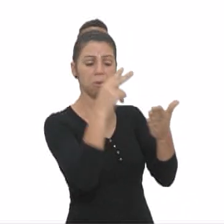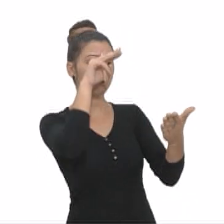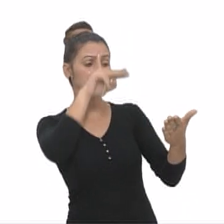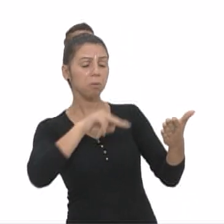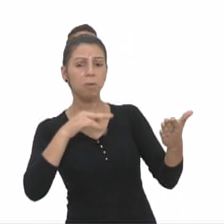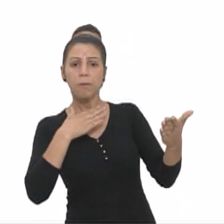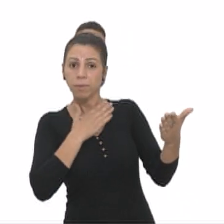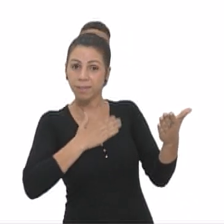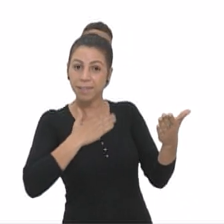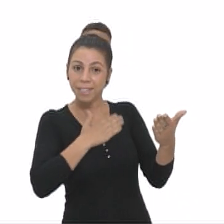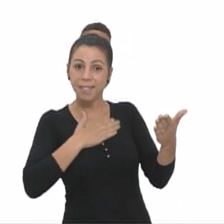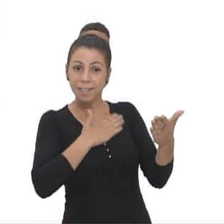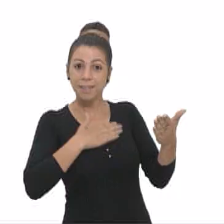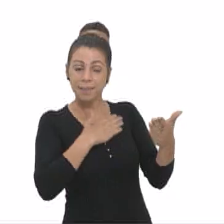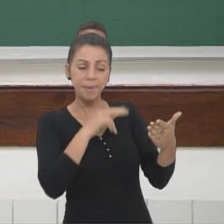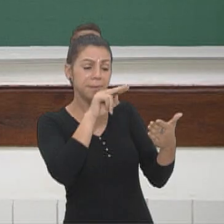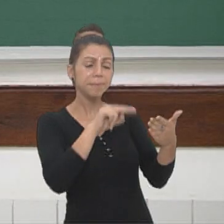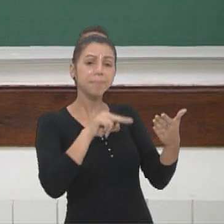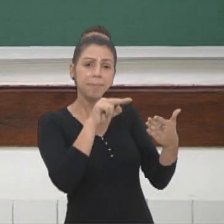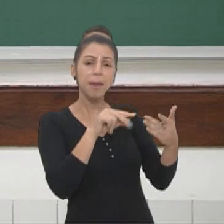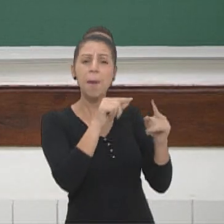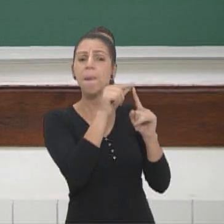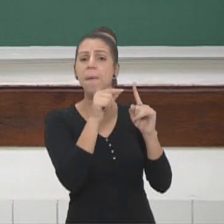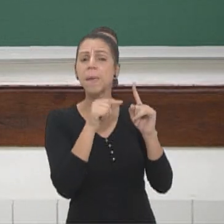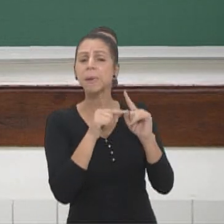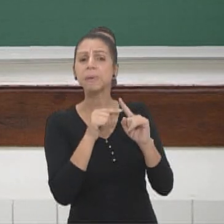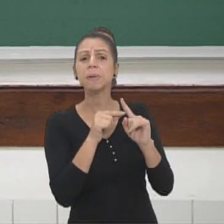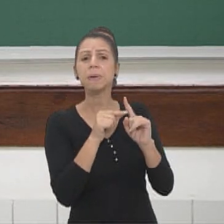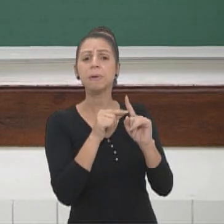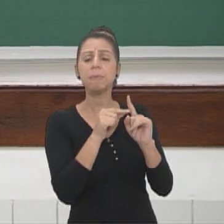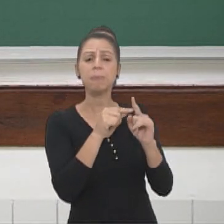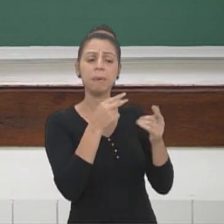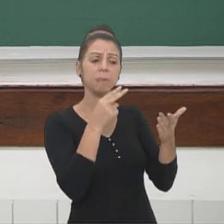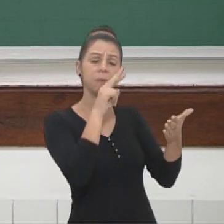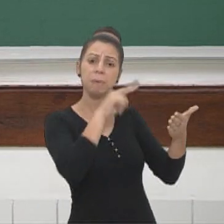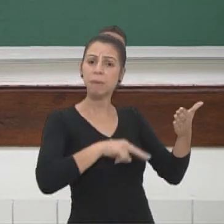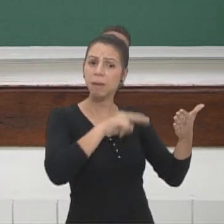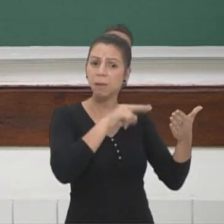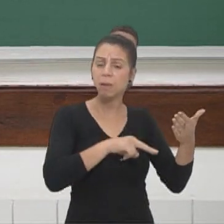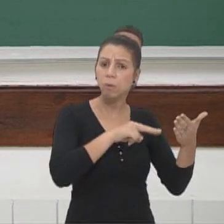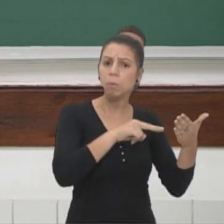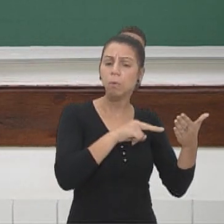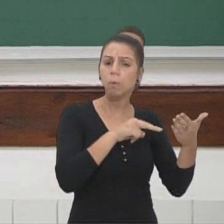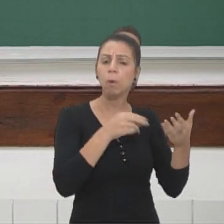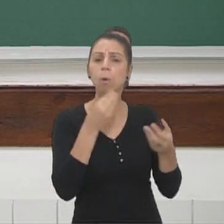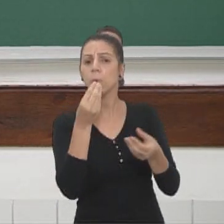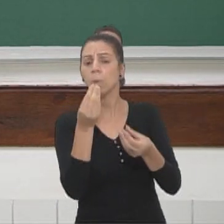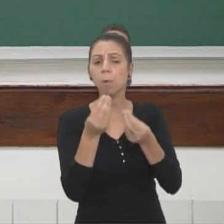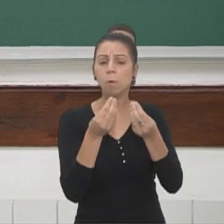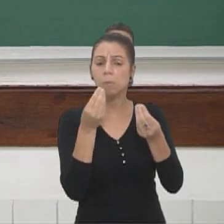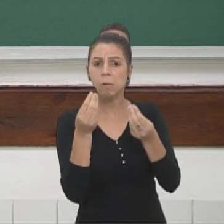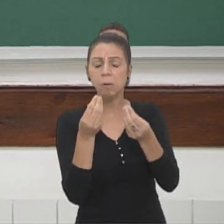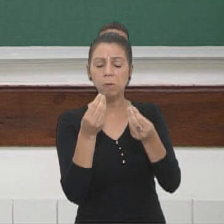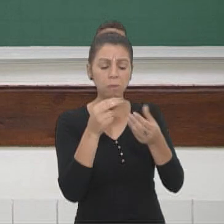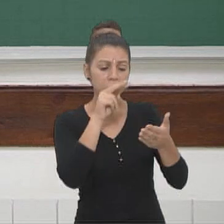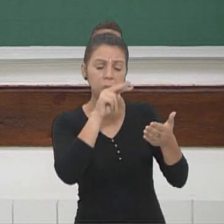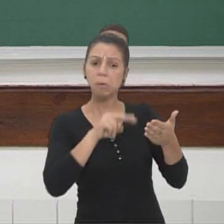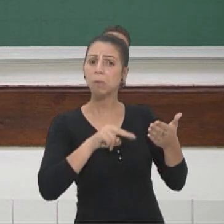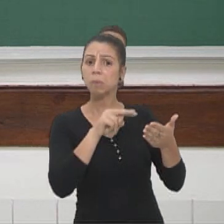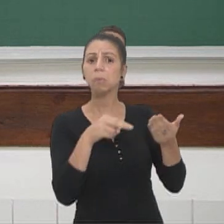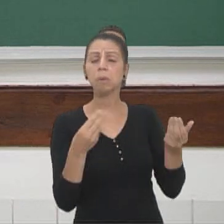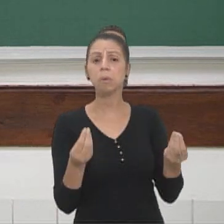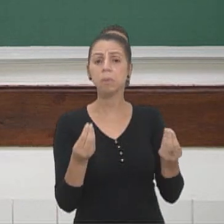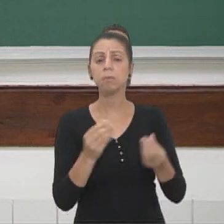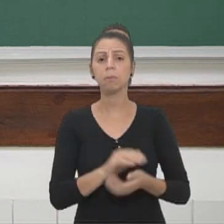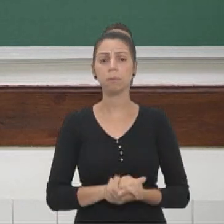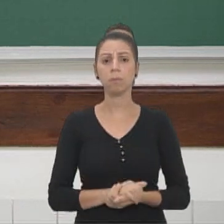leitura que vocês costumam realizar? E com relação ao suporte, em que ferramentas se utilizam para essa leitura? Vamos